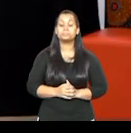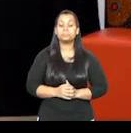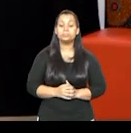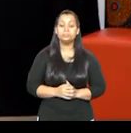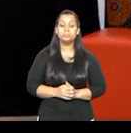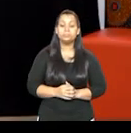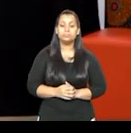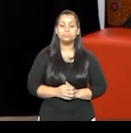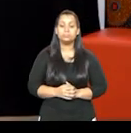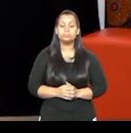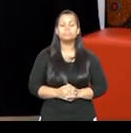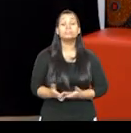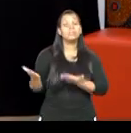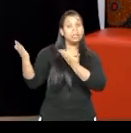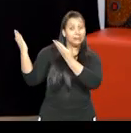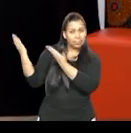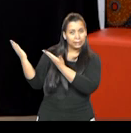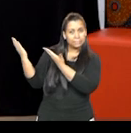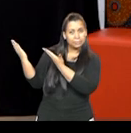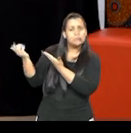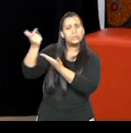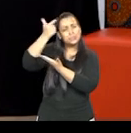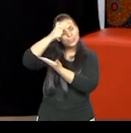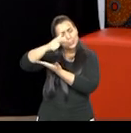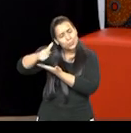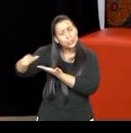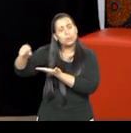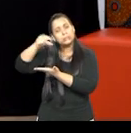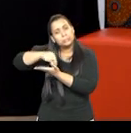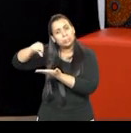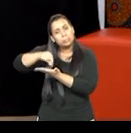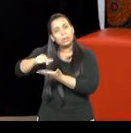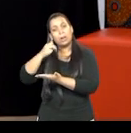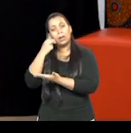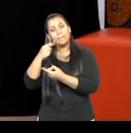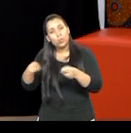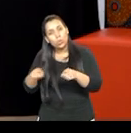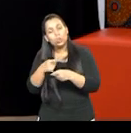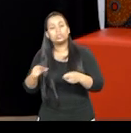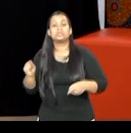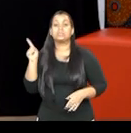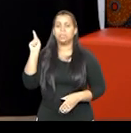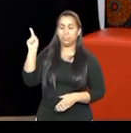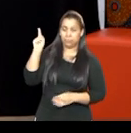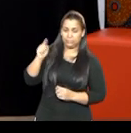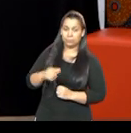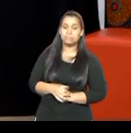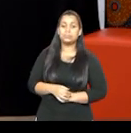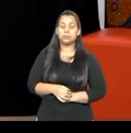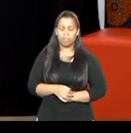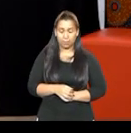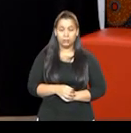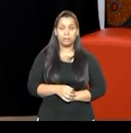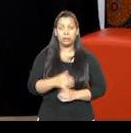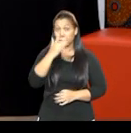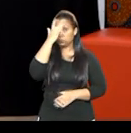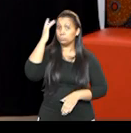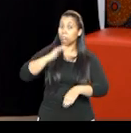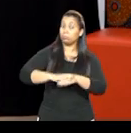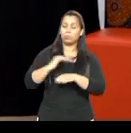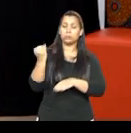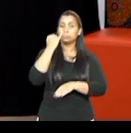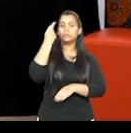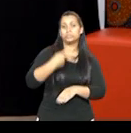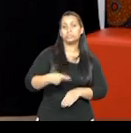é, esses e outros trechos maravilhosos são encontrados nas músicas de Gilberto Gil, um dos mais importantes